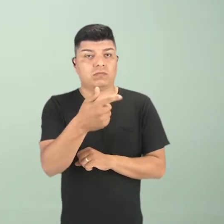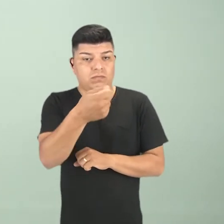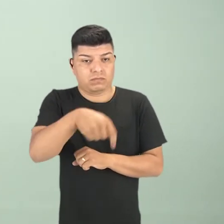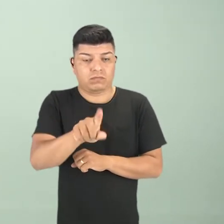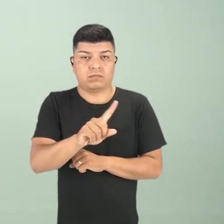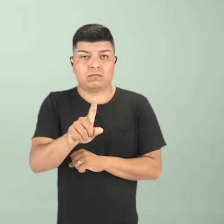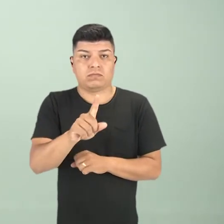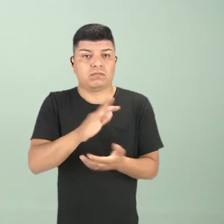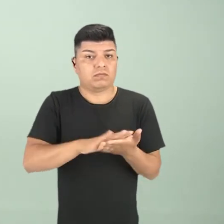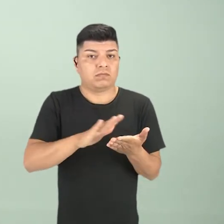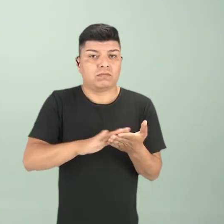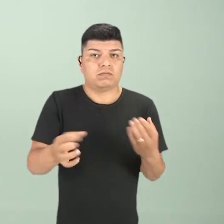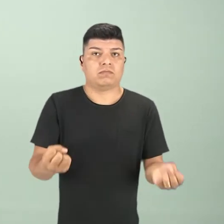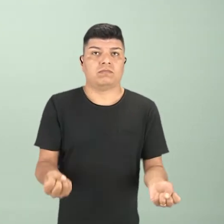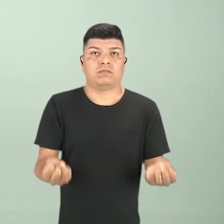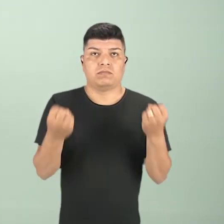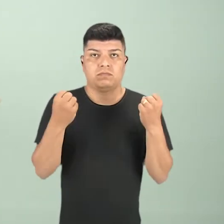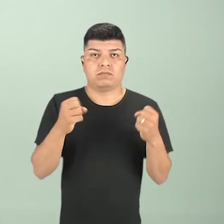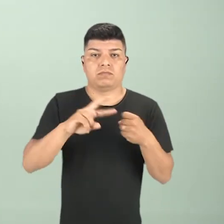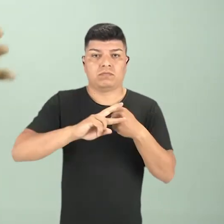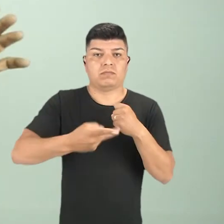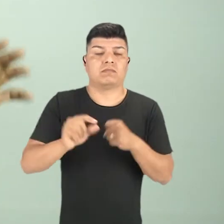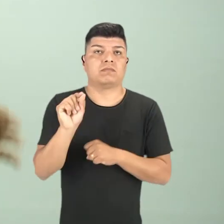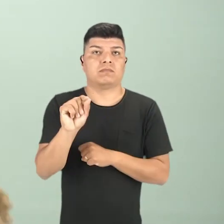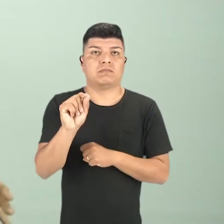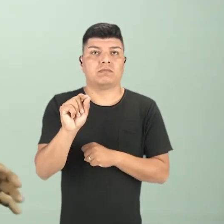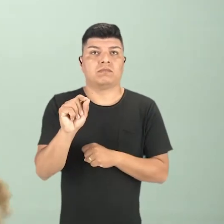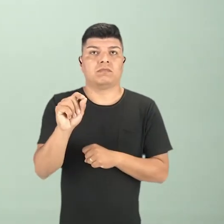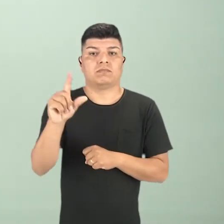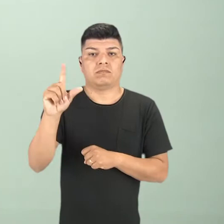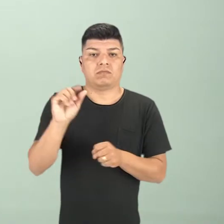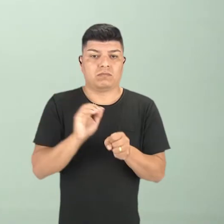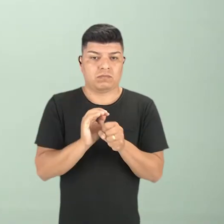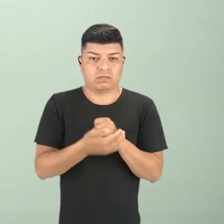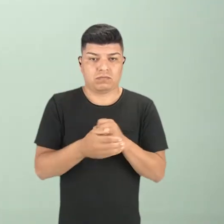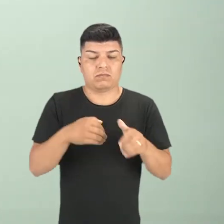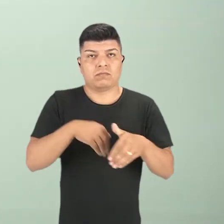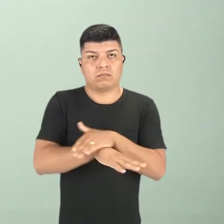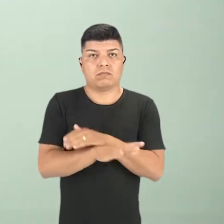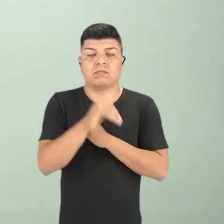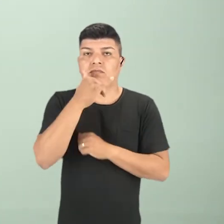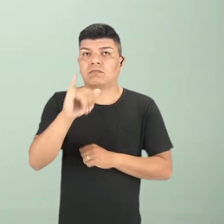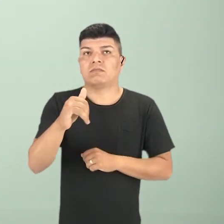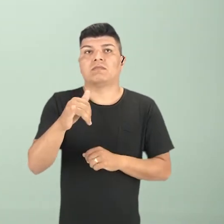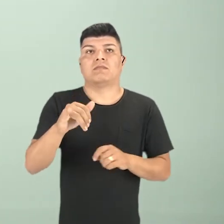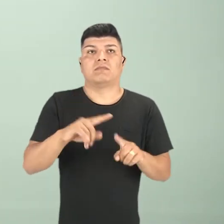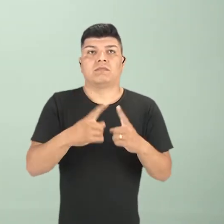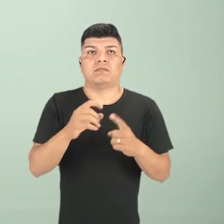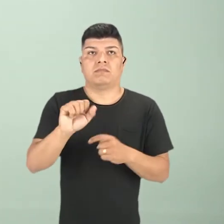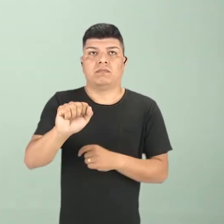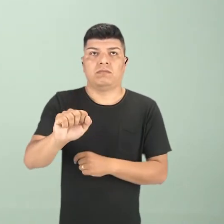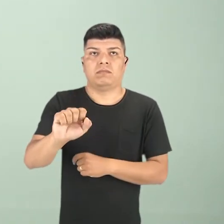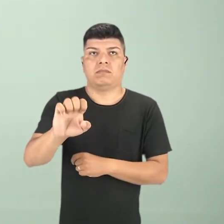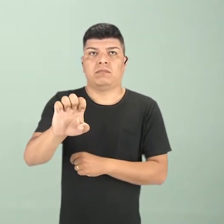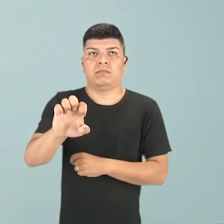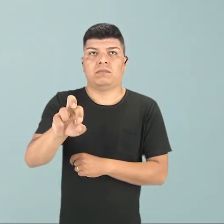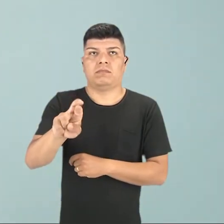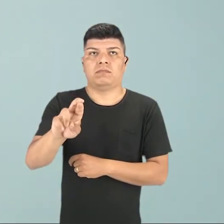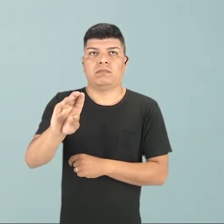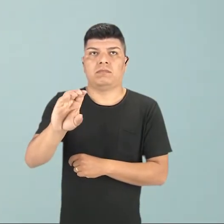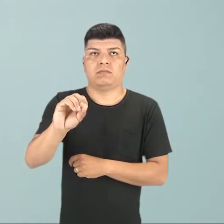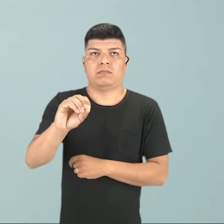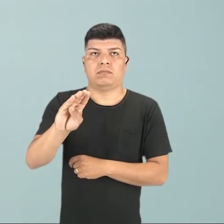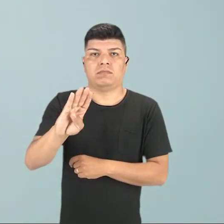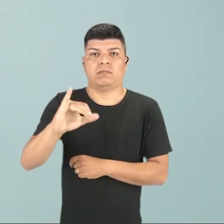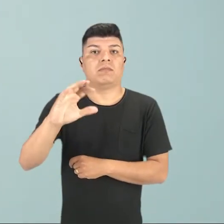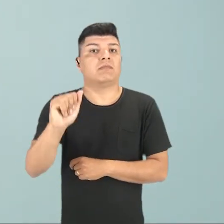consumo de energia, consequentemente, trabalha com reservas. A aeróbica não. precisa de fonte energética, precisa de oxigênio para produzir. É